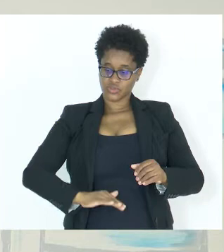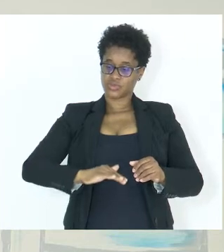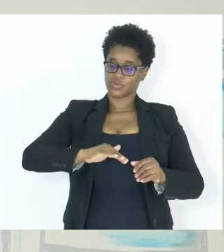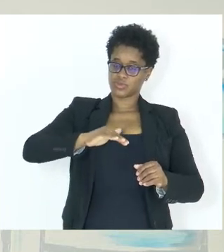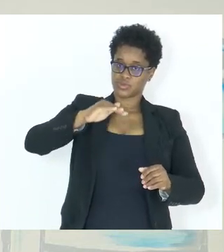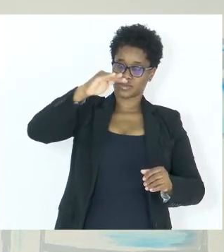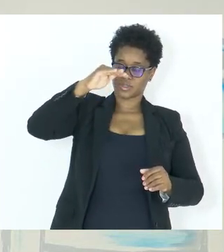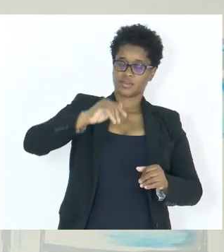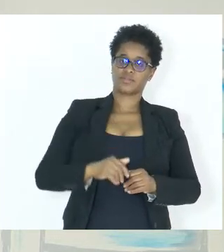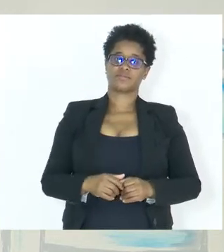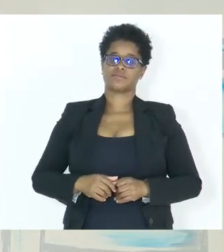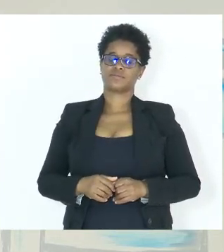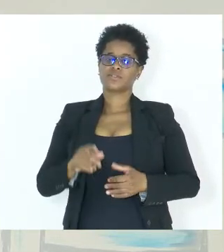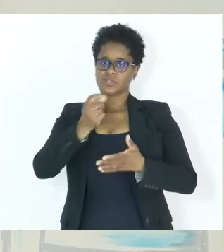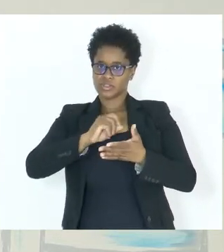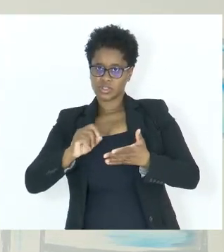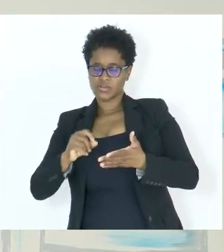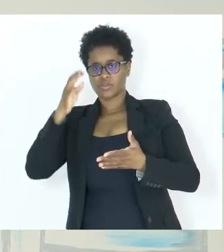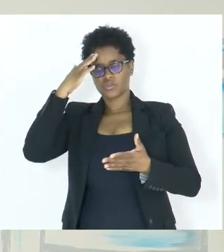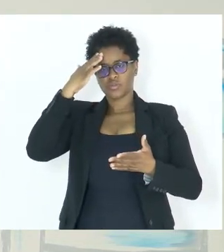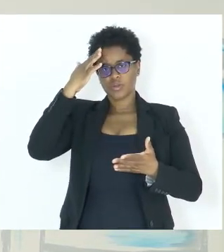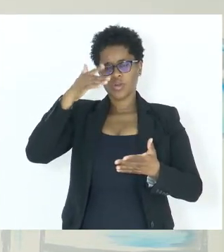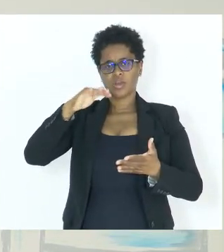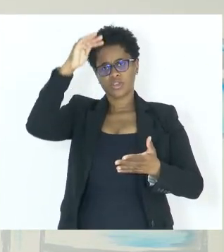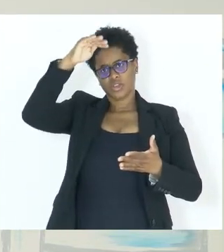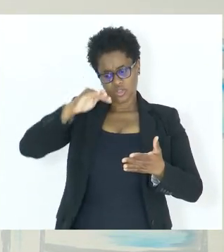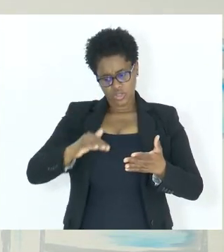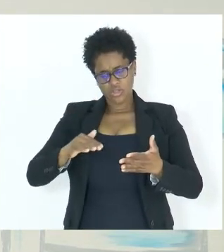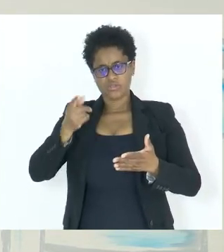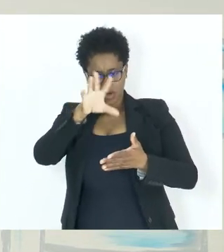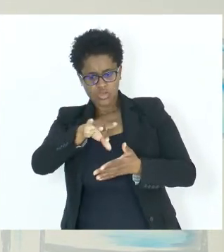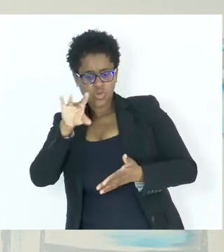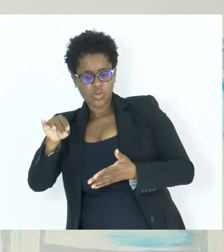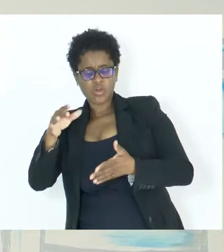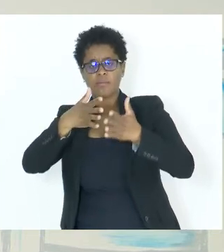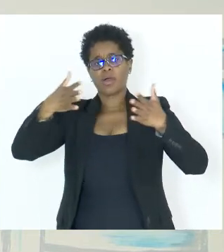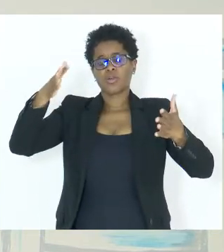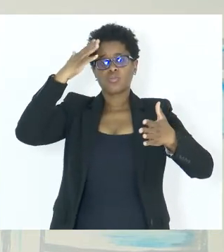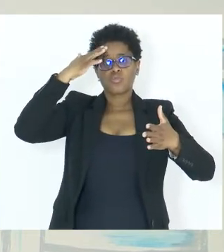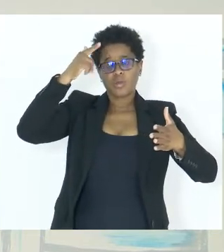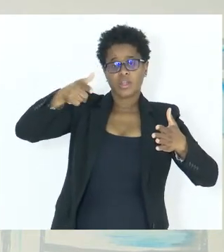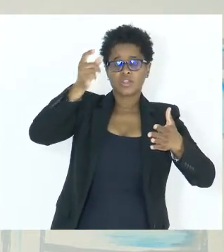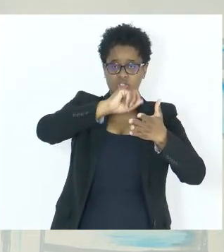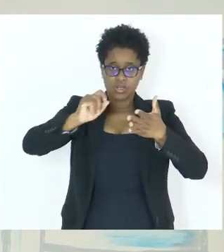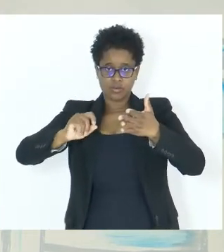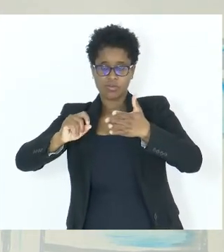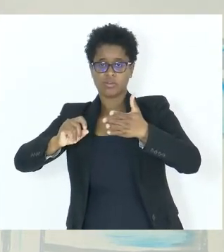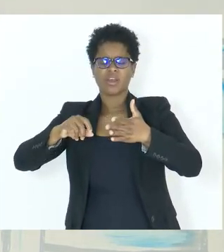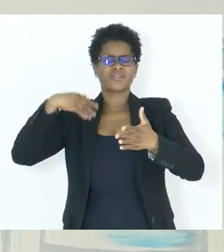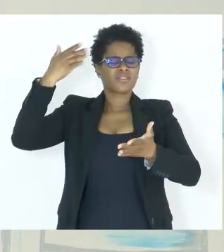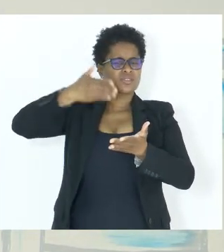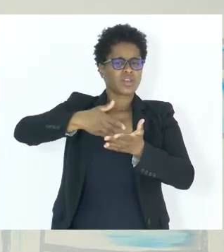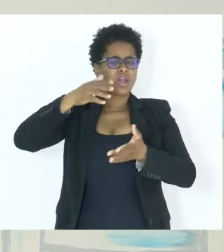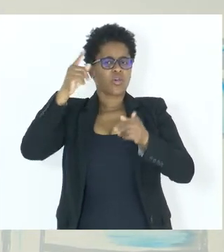Vamos escolher aqui o maior número e colocar. E assim até chegar ao